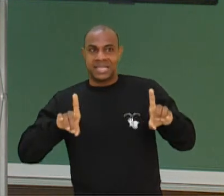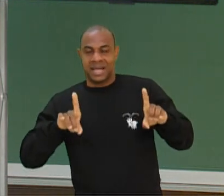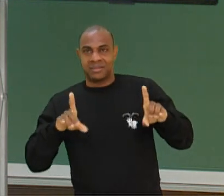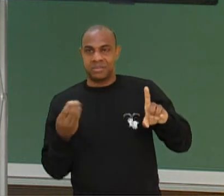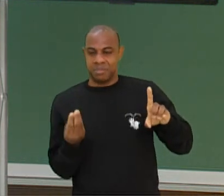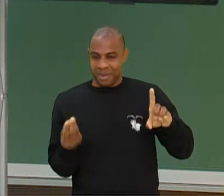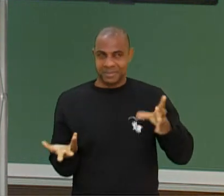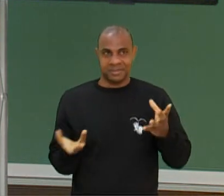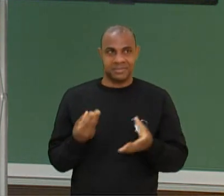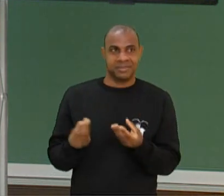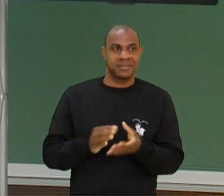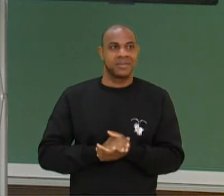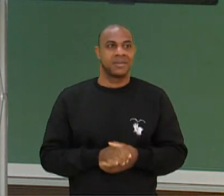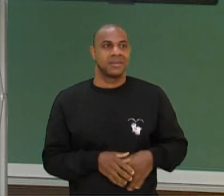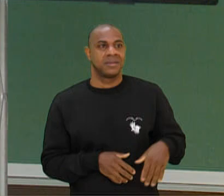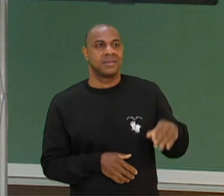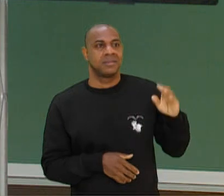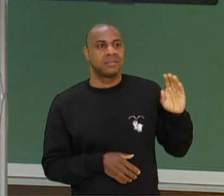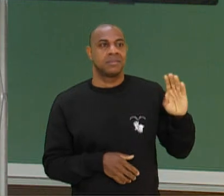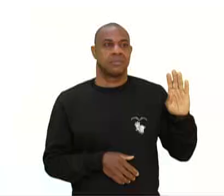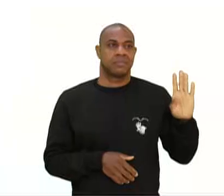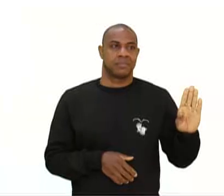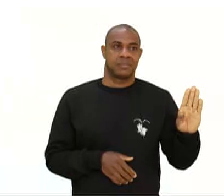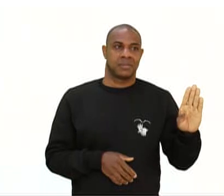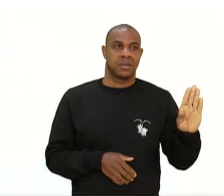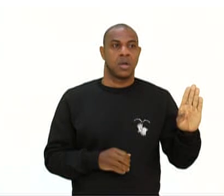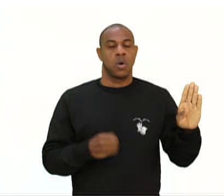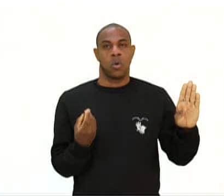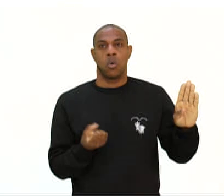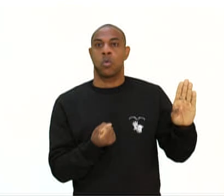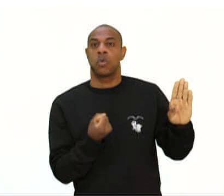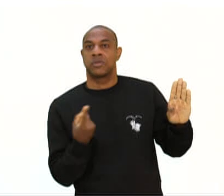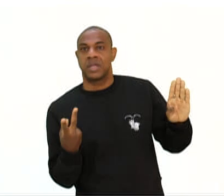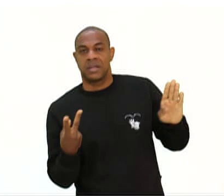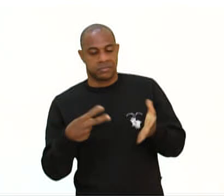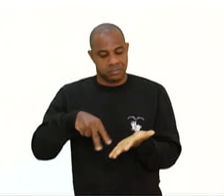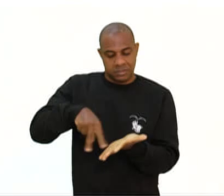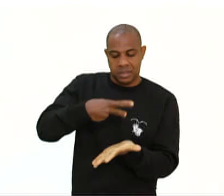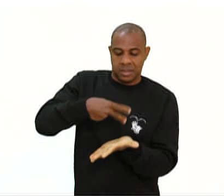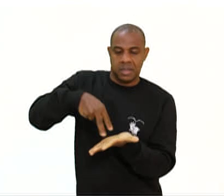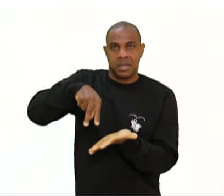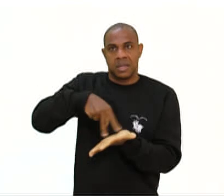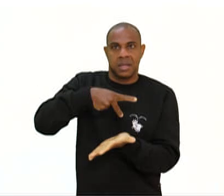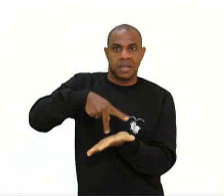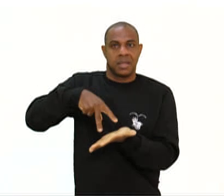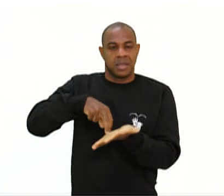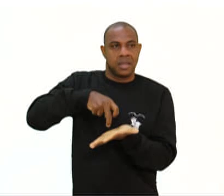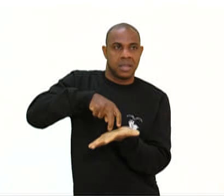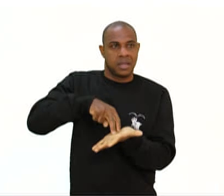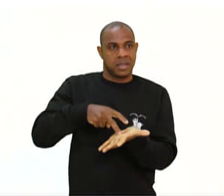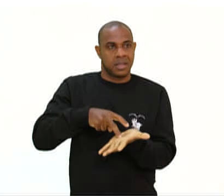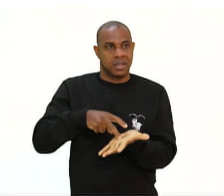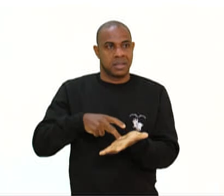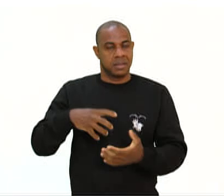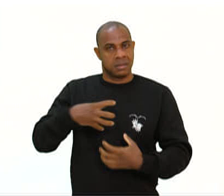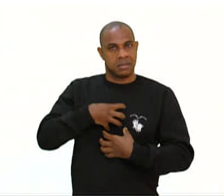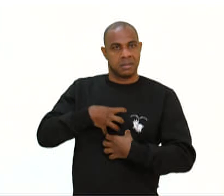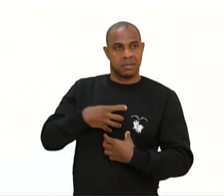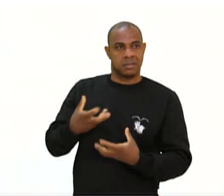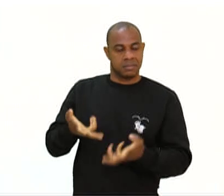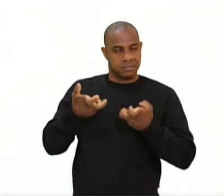na cara que é letter A, né? Ou a contagem dos passos de dança na música que está sendo tocada? Não, ele não está falando